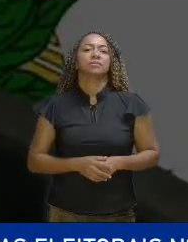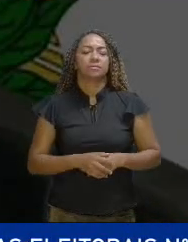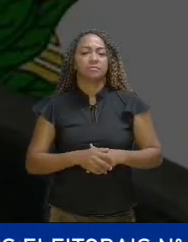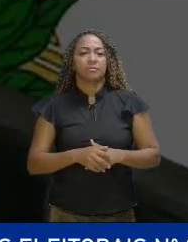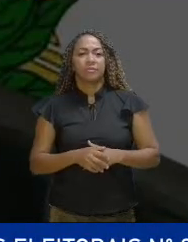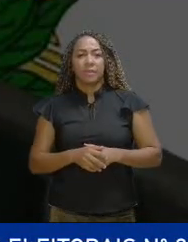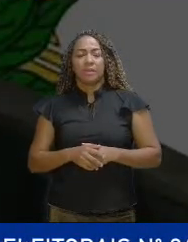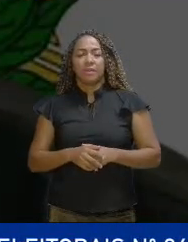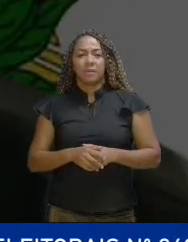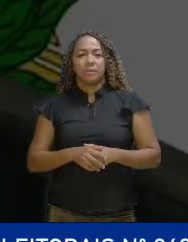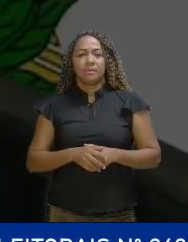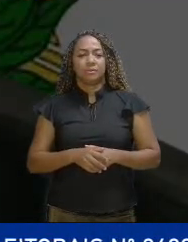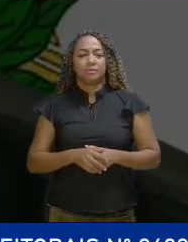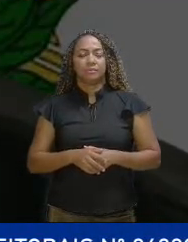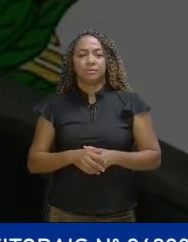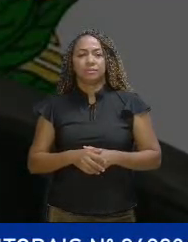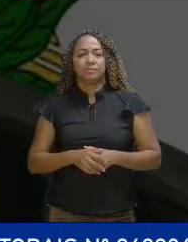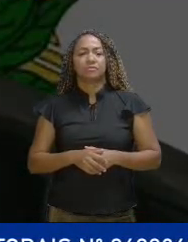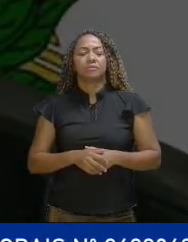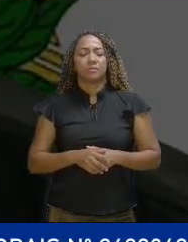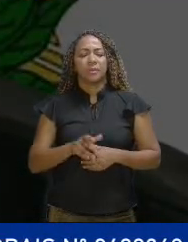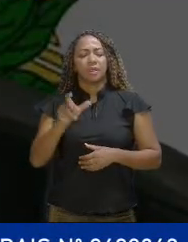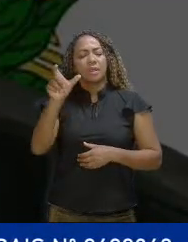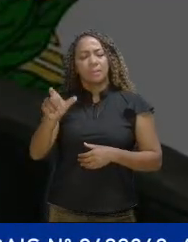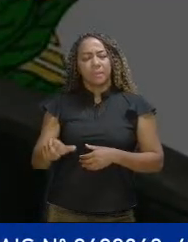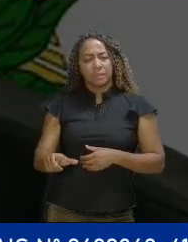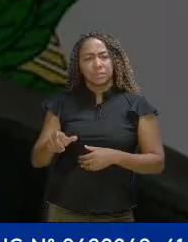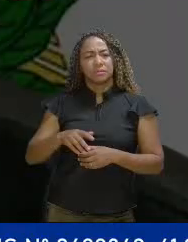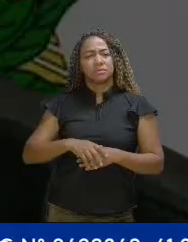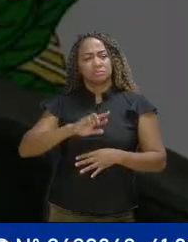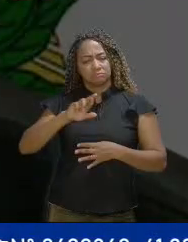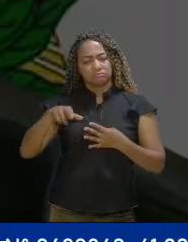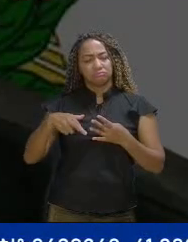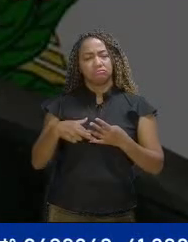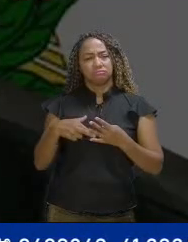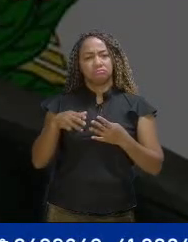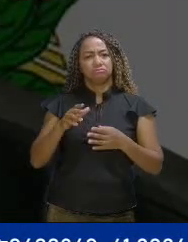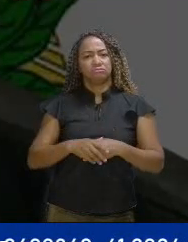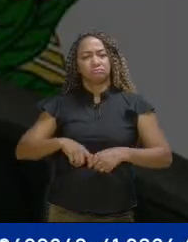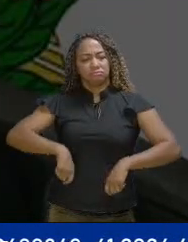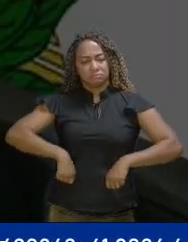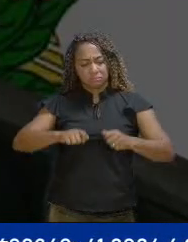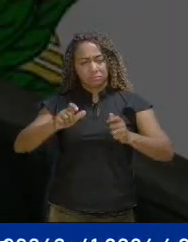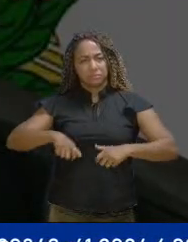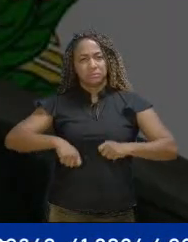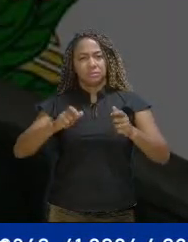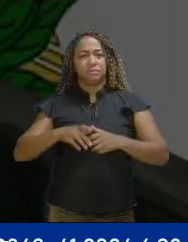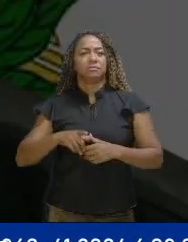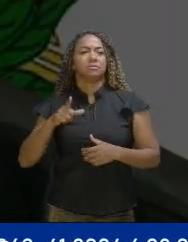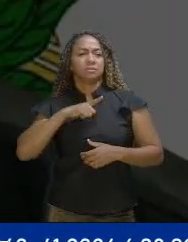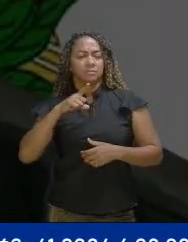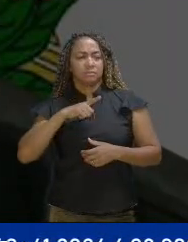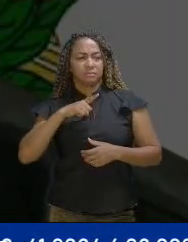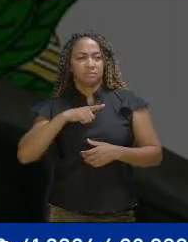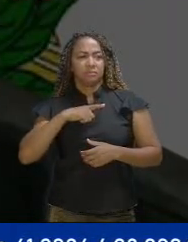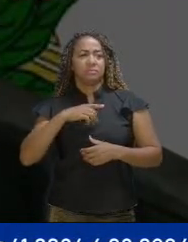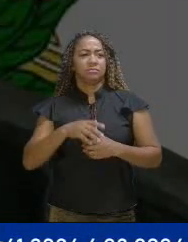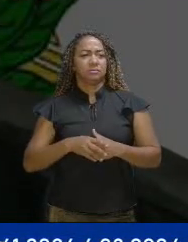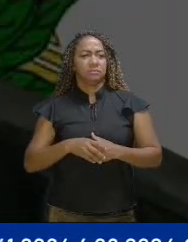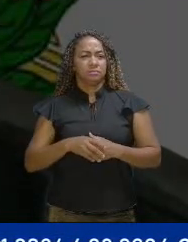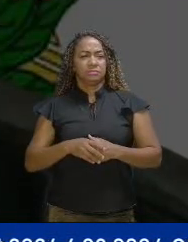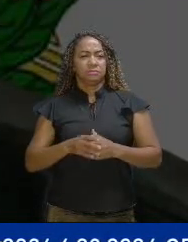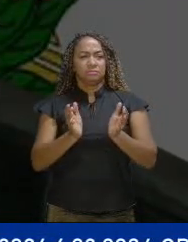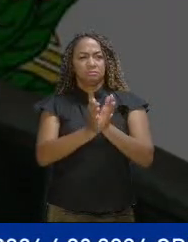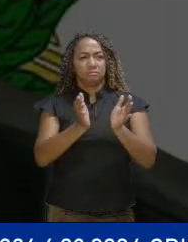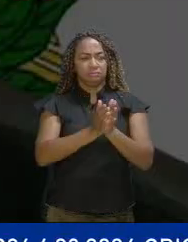com ressalvas. O recorrente sustenta que a documentação comprobatória das despesas com os serviços de